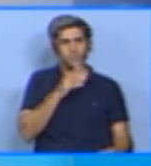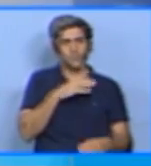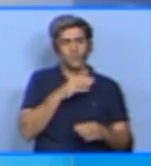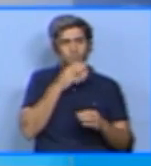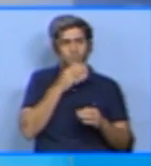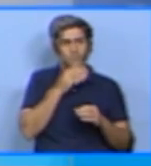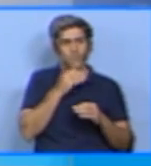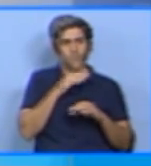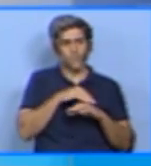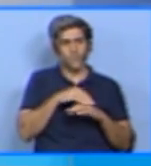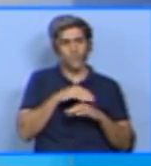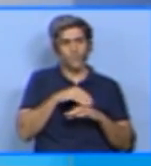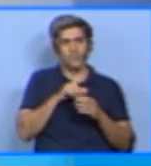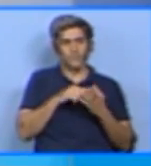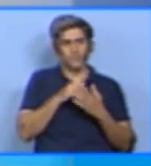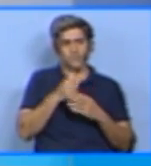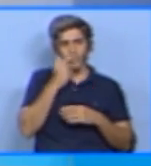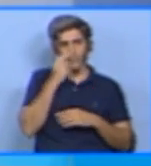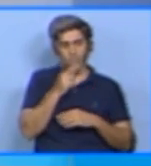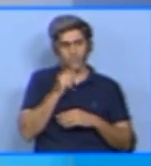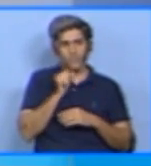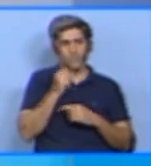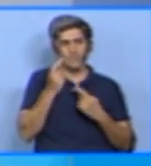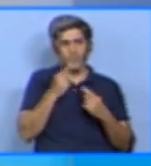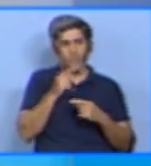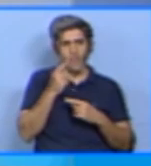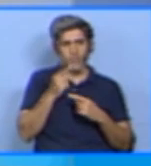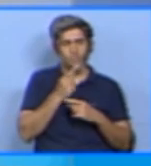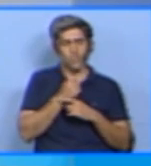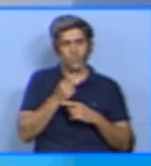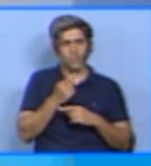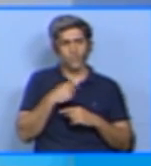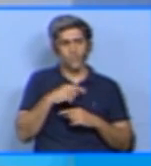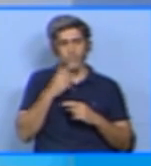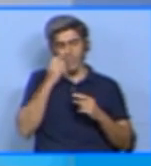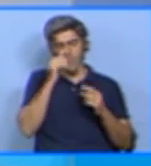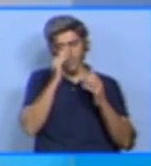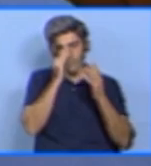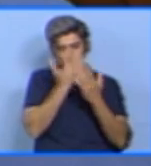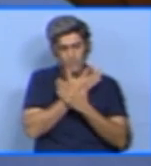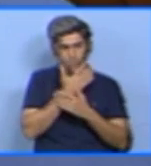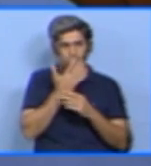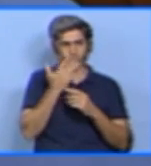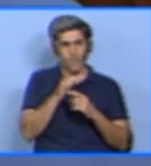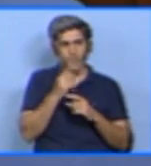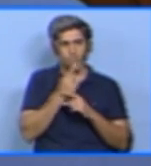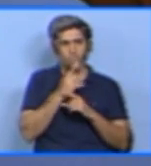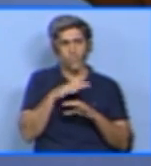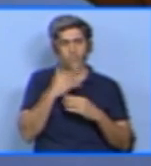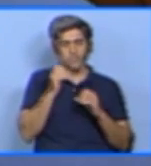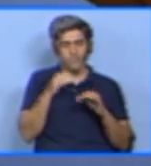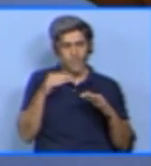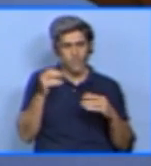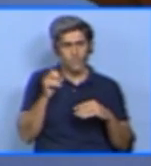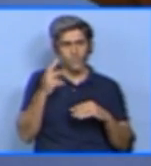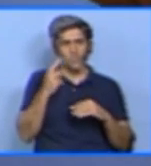a culpa é sempre pessoal. Sim, é sempre de alguém, não é? Porque às vezes confundimos o mal como uma coisa quase mágica,